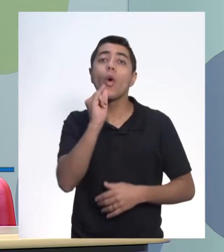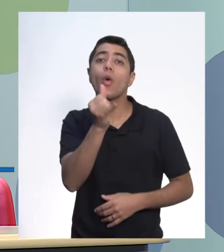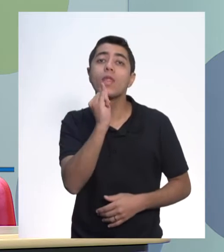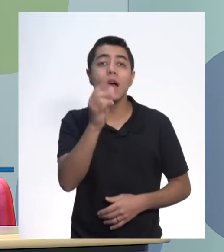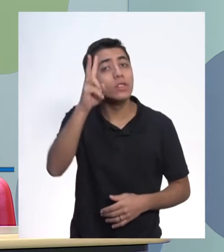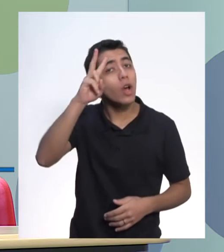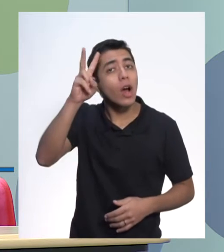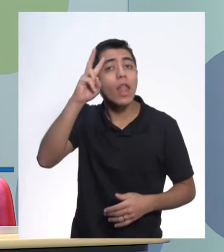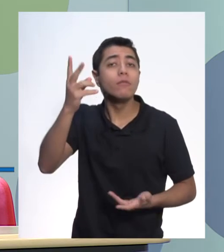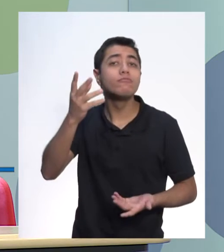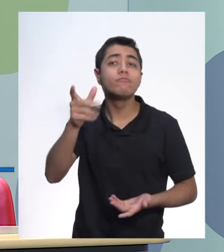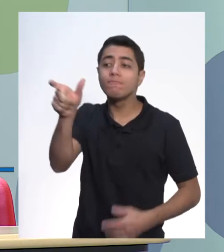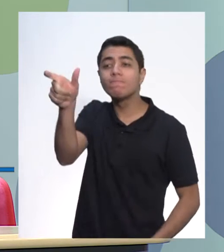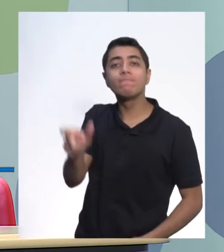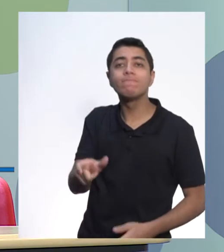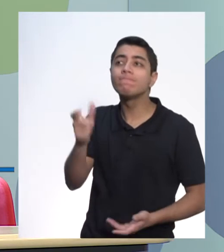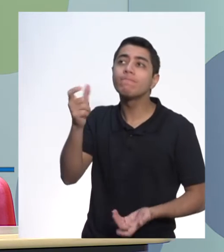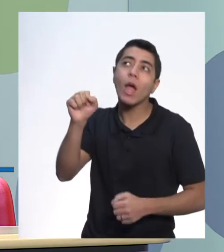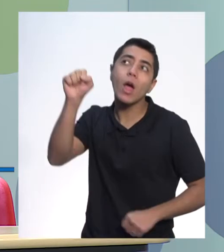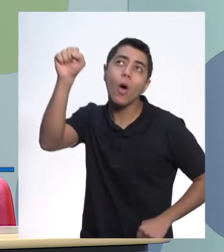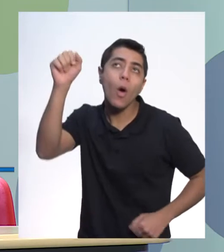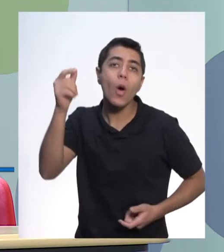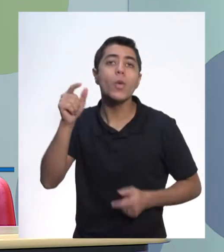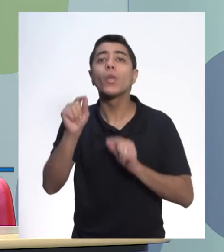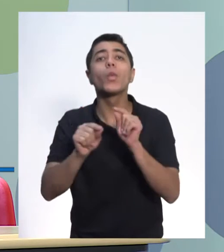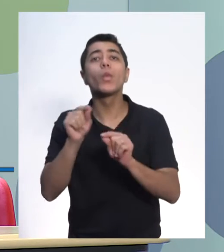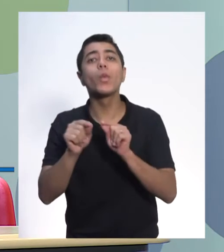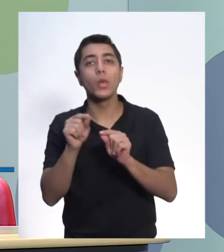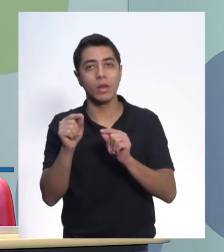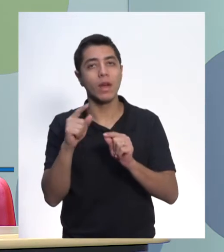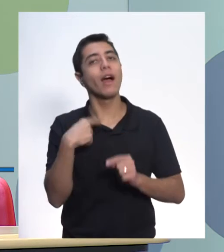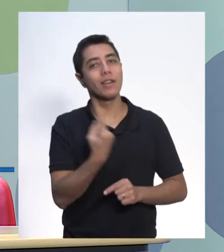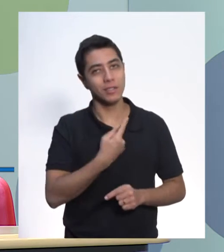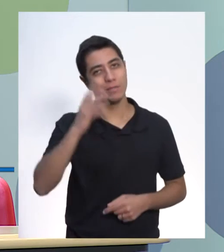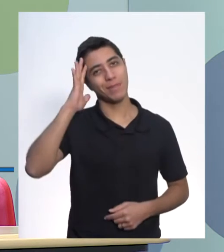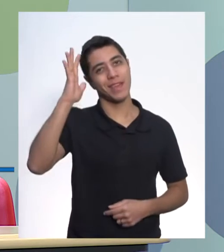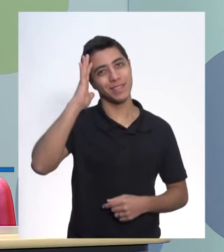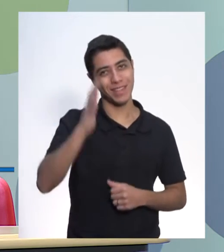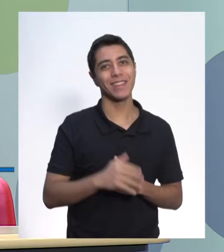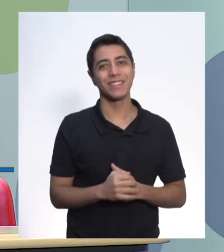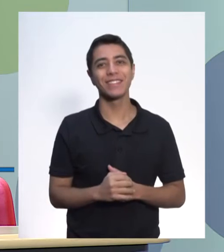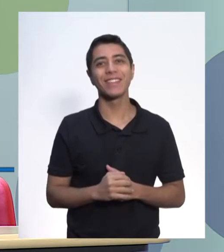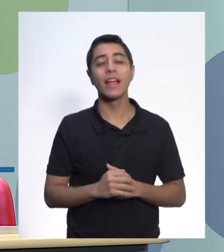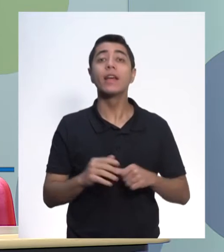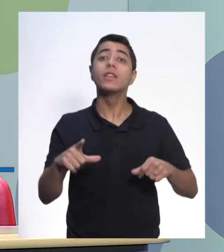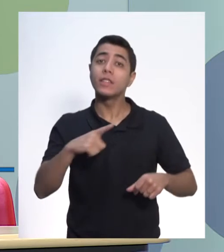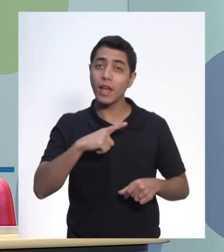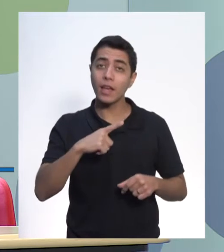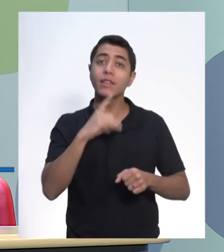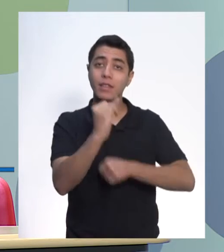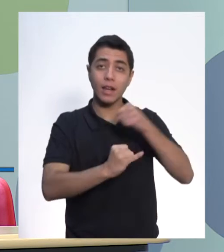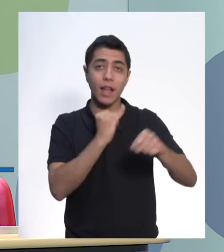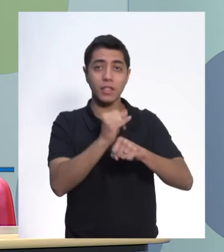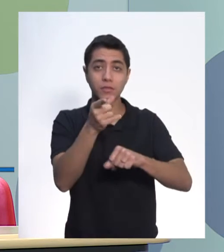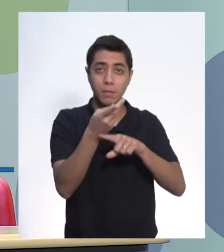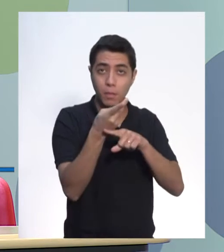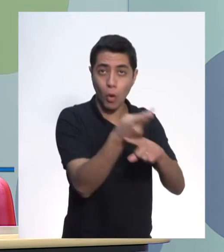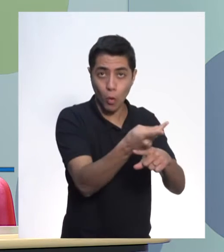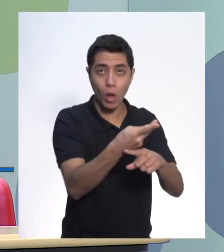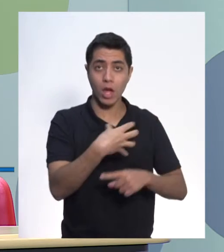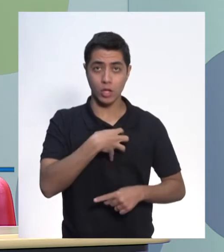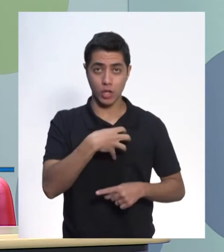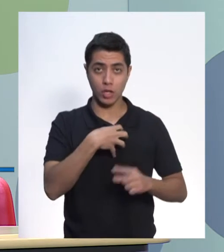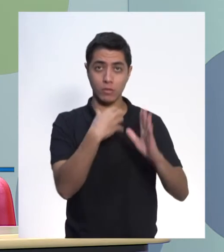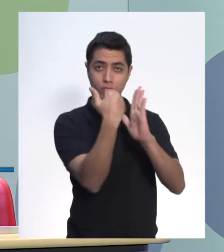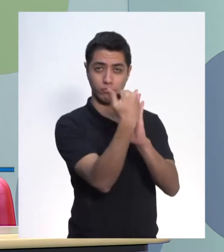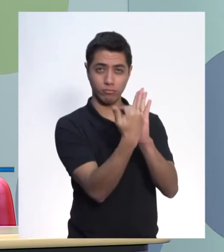se a gente pesquisar na internet, modelos de narrativas digitais, modelos de histórias. A gente vai ter várias estruturas, né? Eu coloquei duas